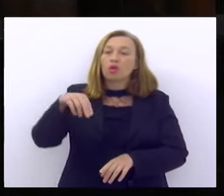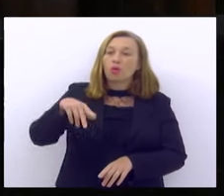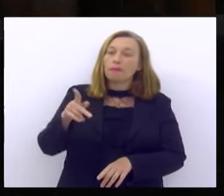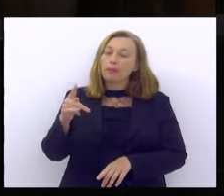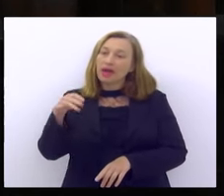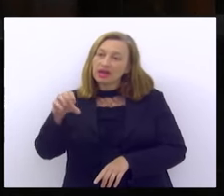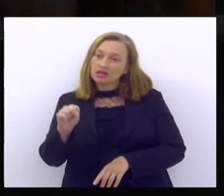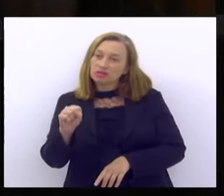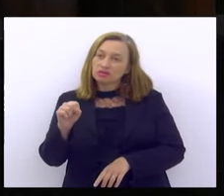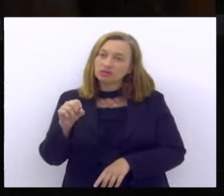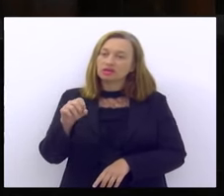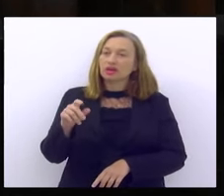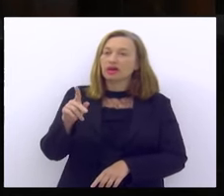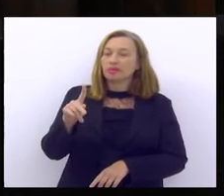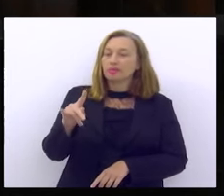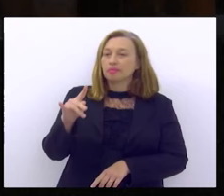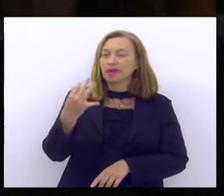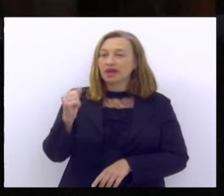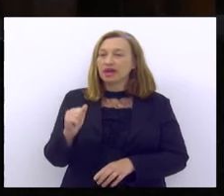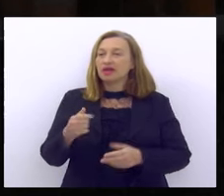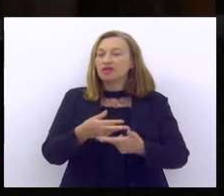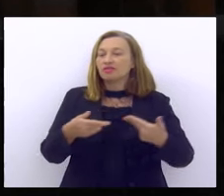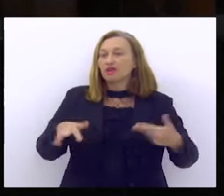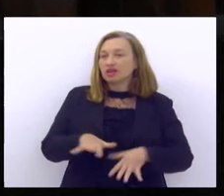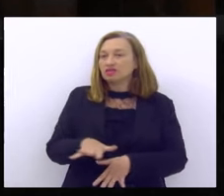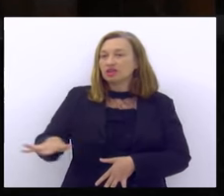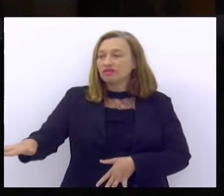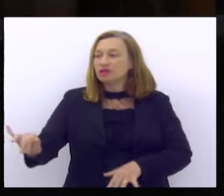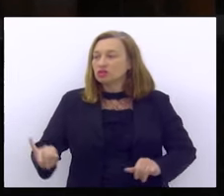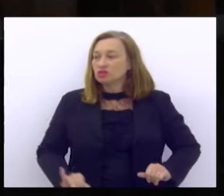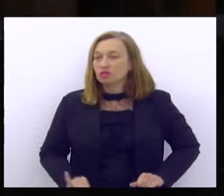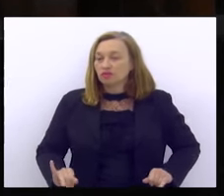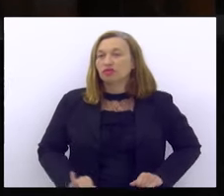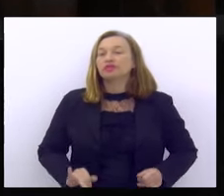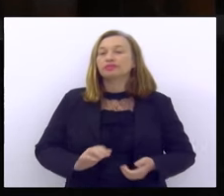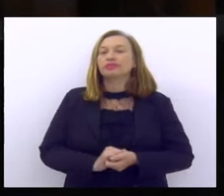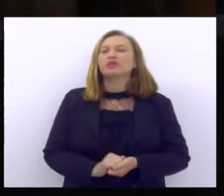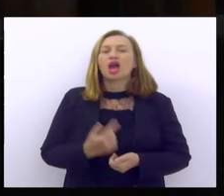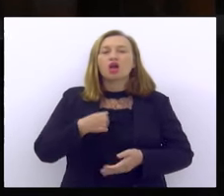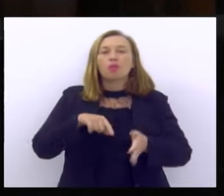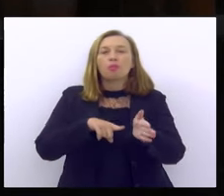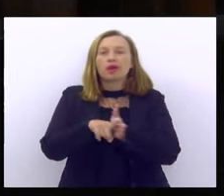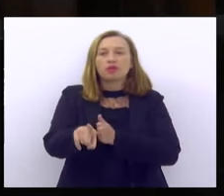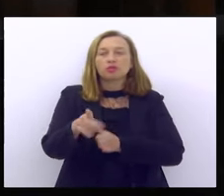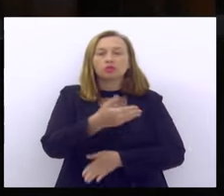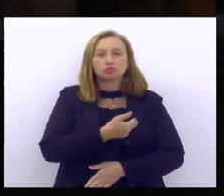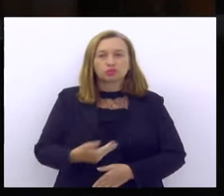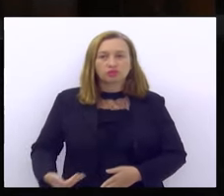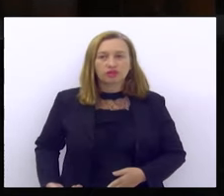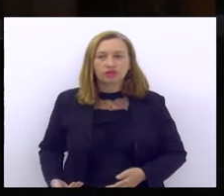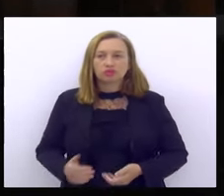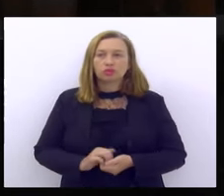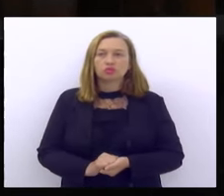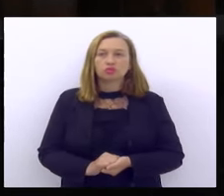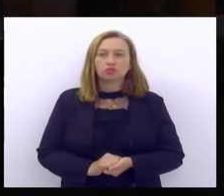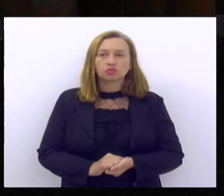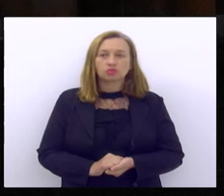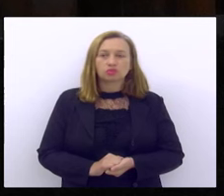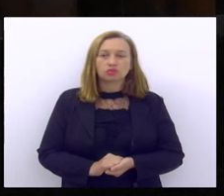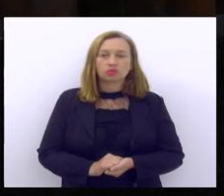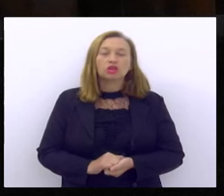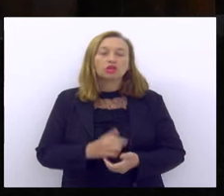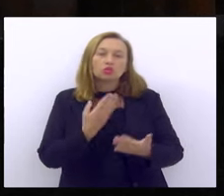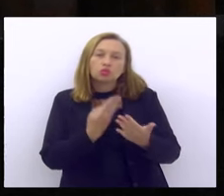Então, comunidades inteiras que estão sofrendo uma rotina de terror. E aí eu pergunto para o governador: há algum estudo